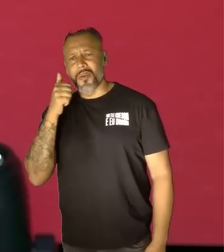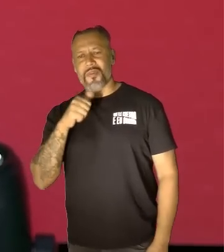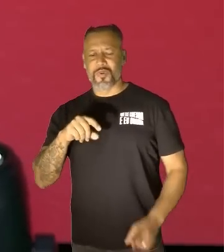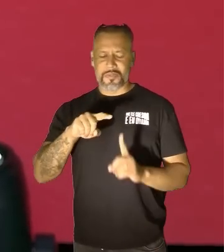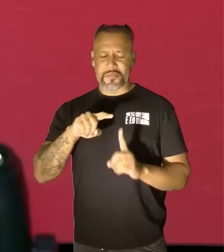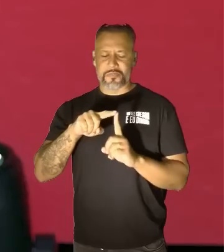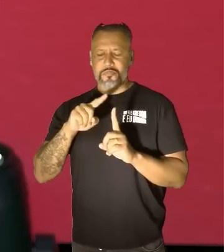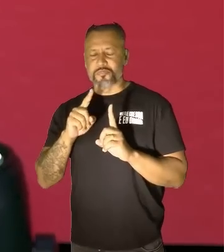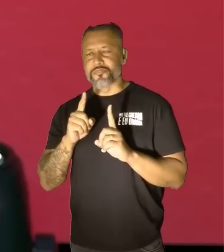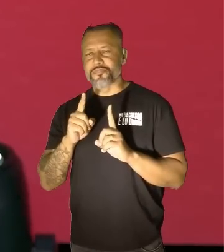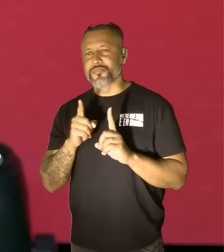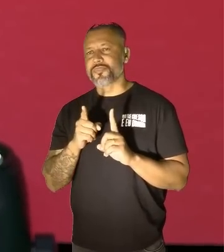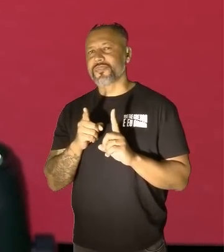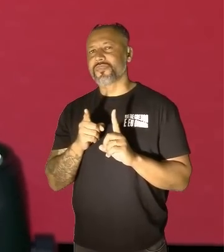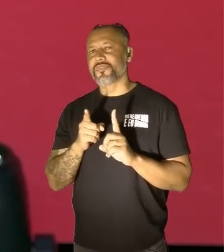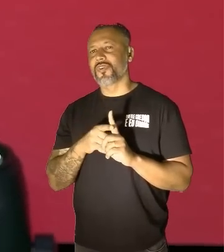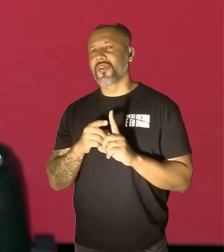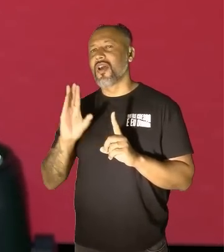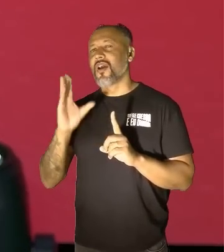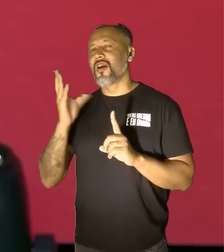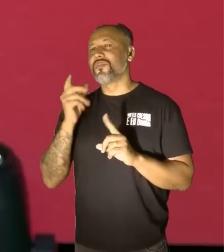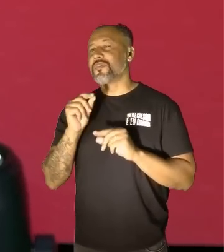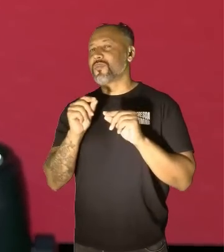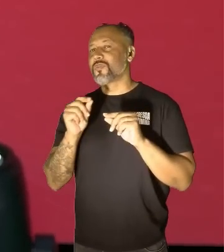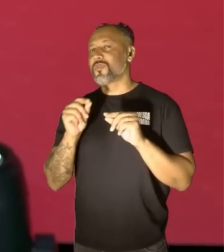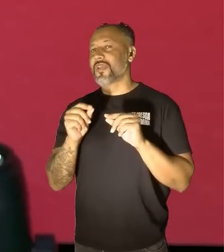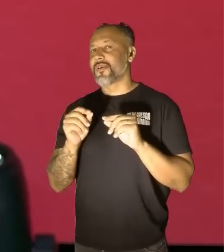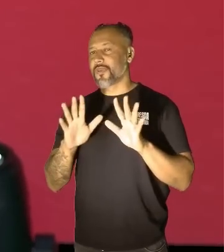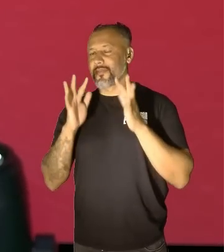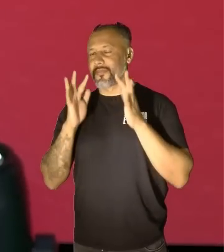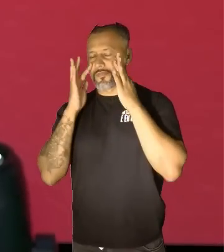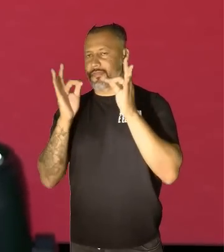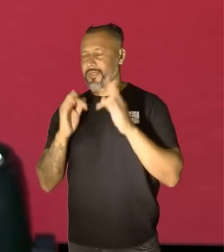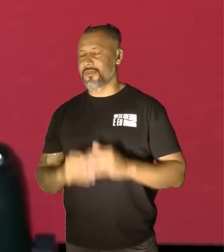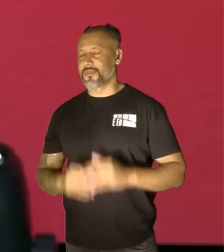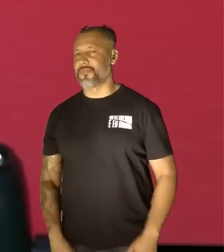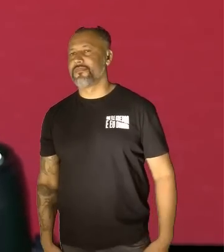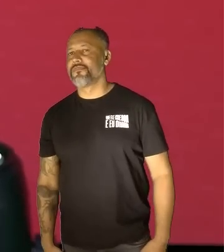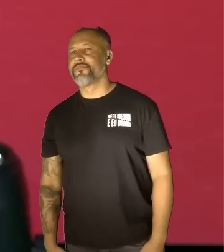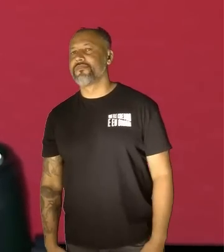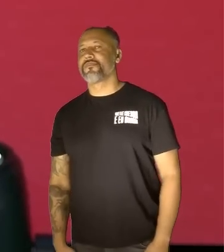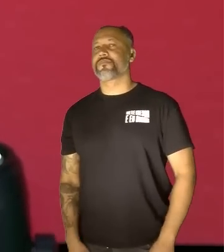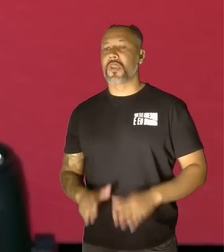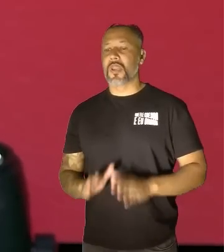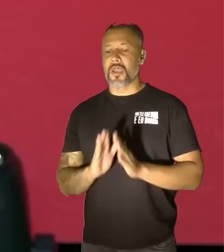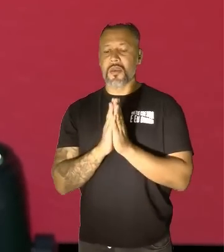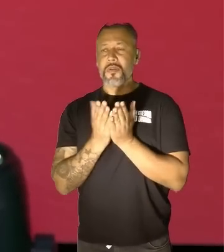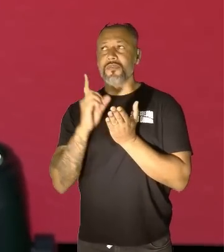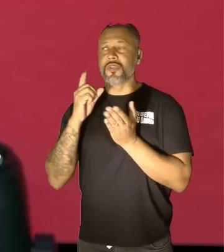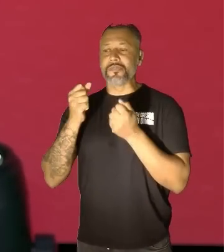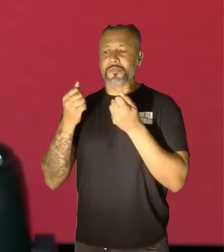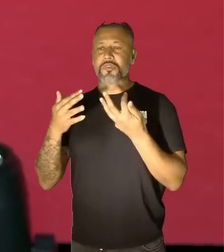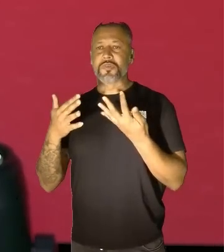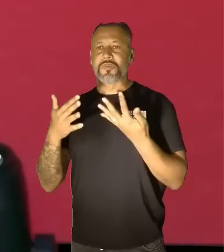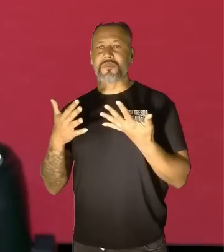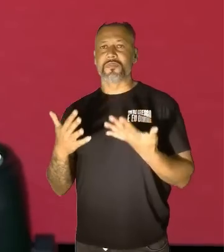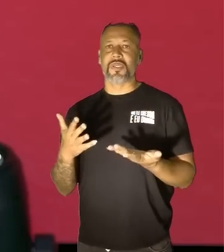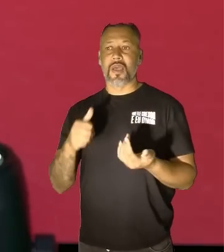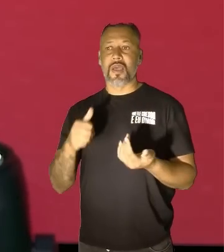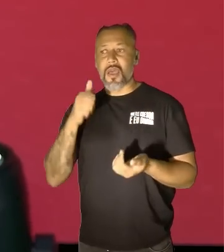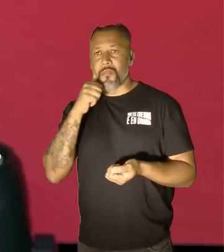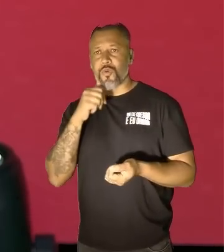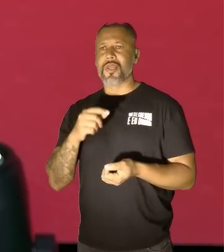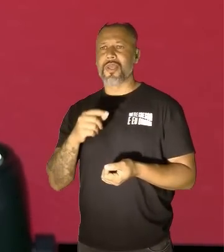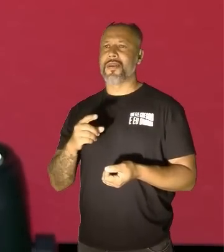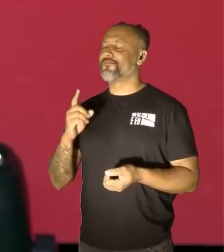E acontece algo importante aqui. A Bíblia diz que Ana todos os anos ia